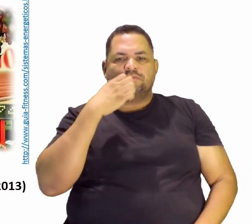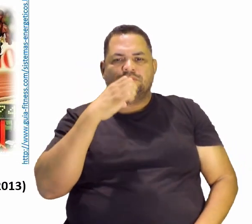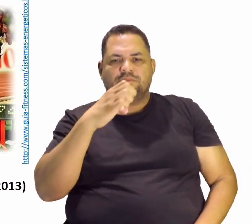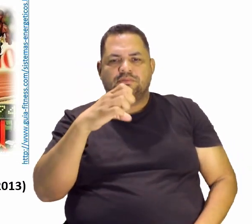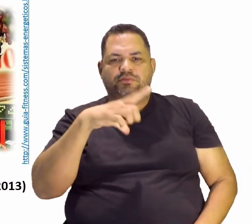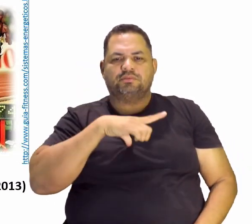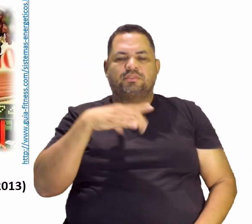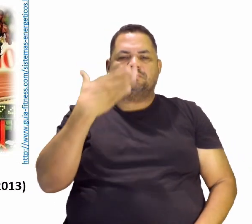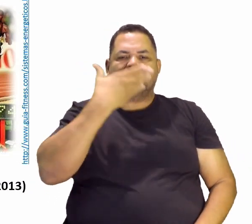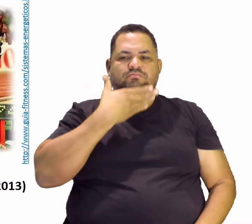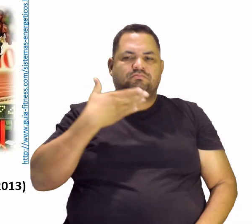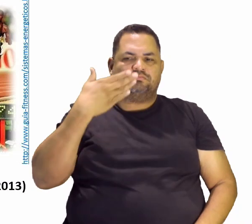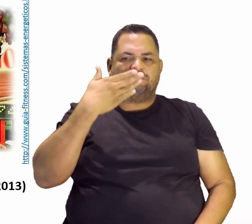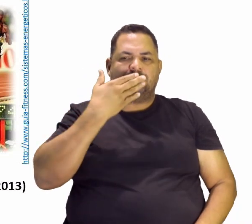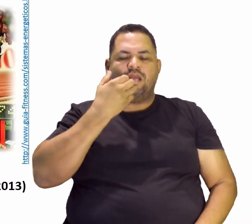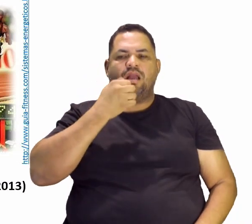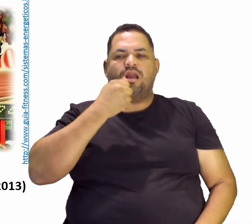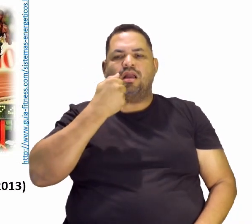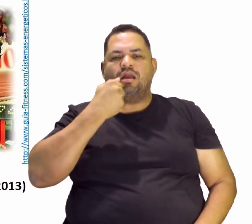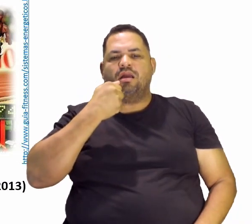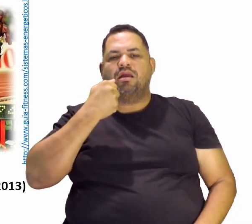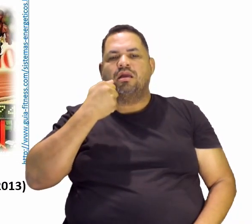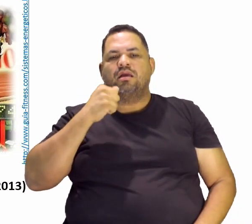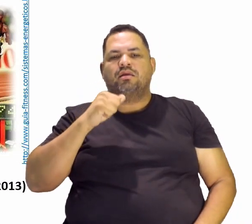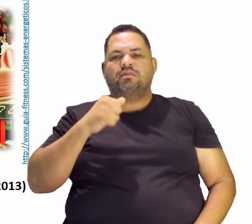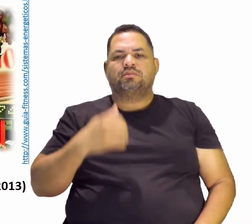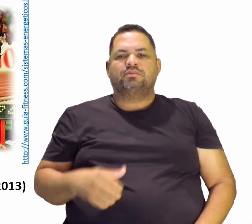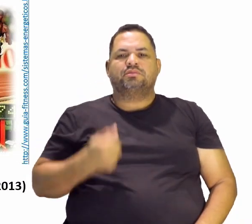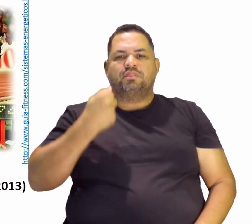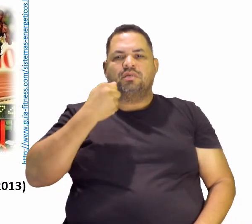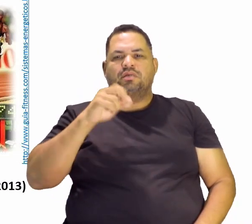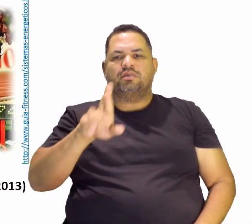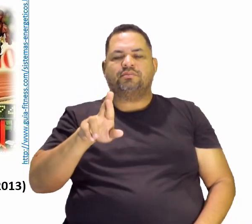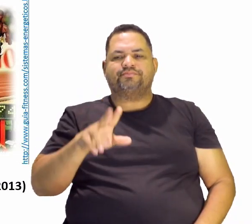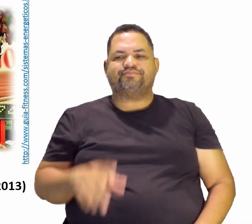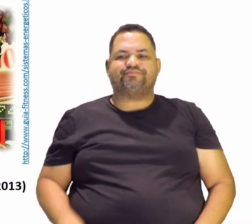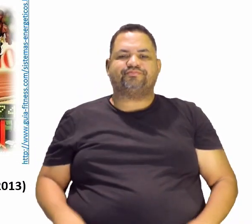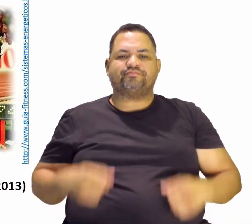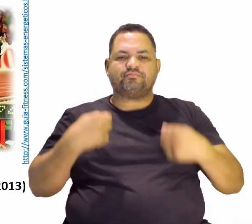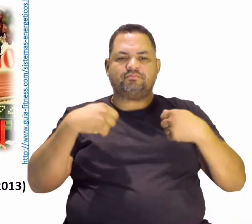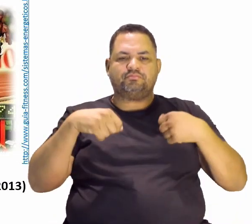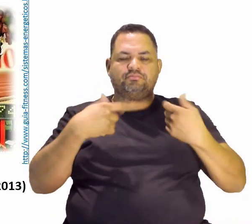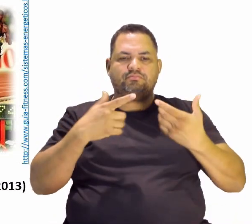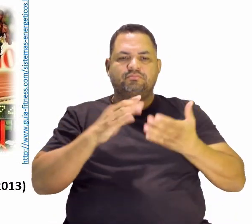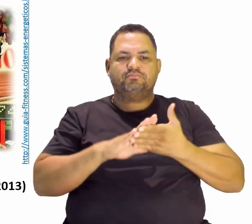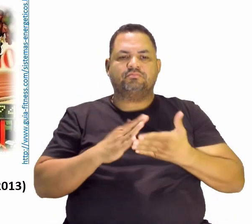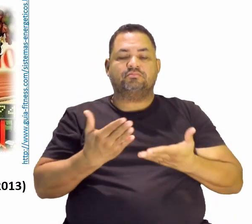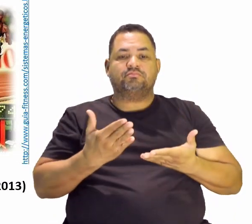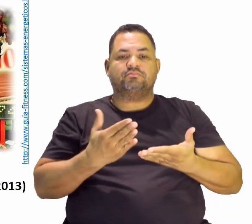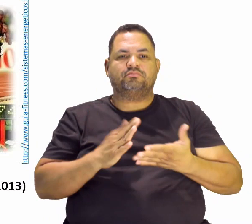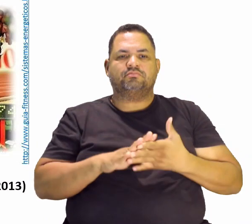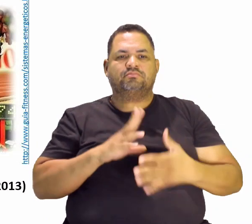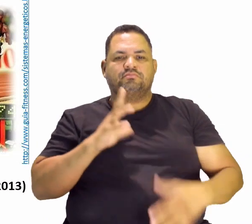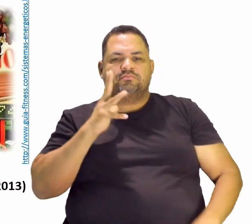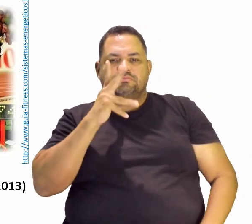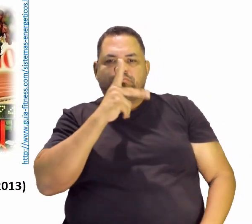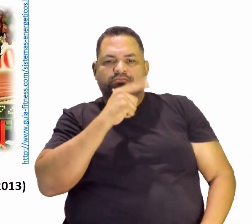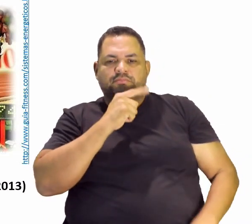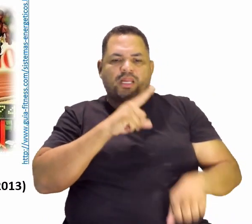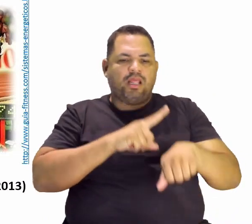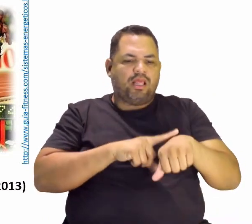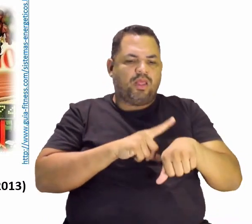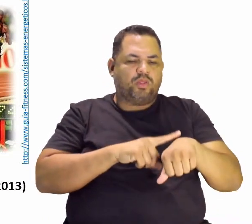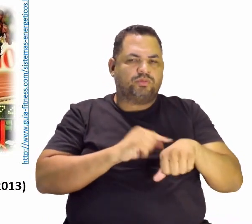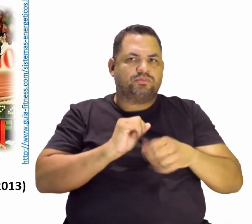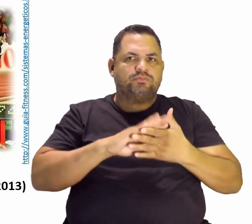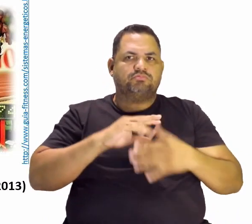de ar. Aeróbio, sistema aeróbio. Então, se você precisa e você vai demorar mais tempo do que os